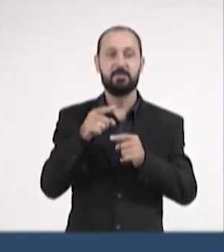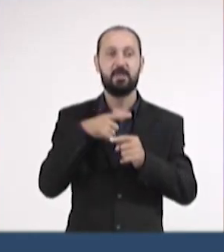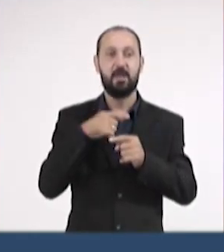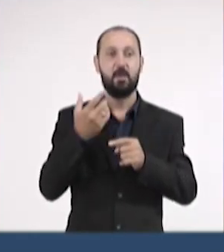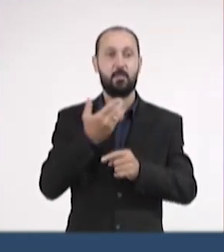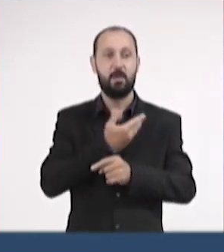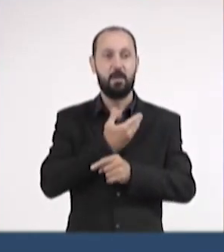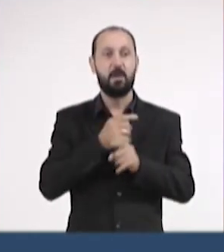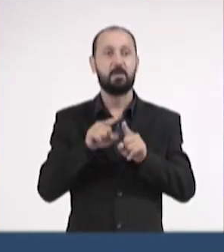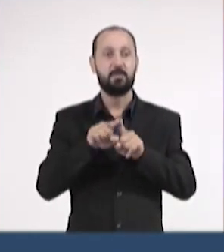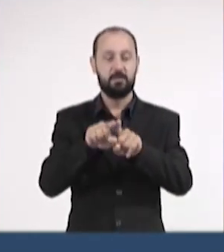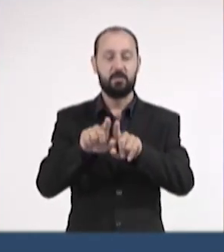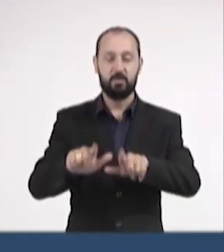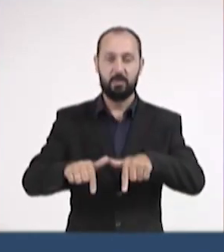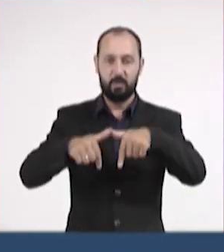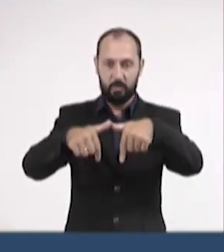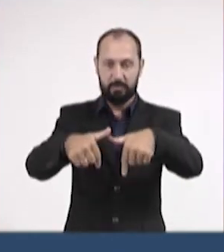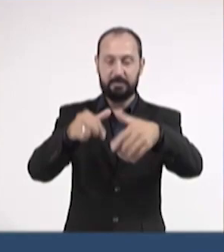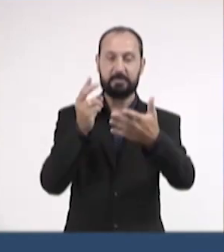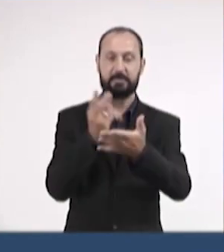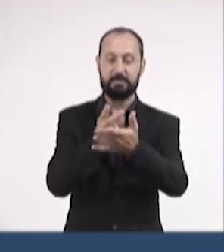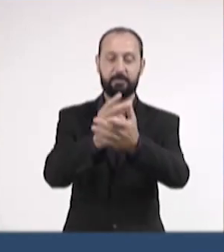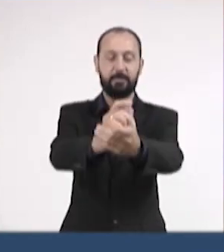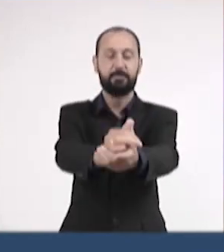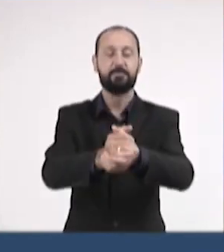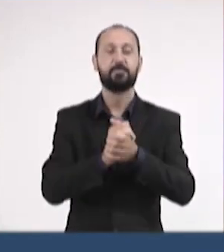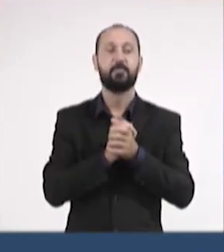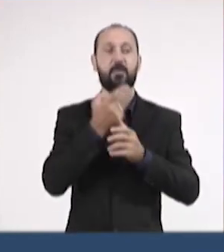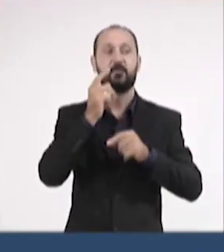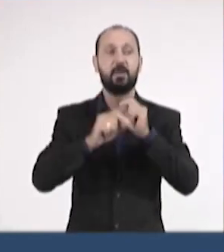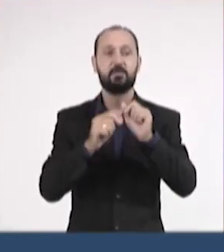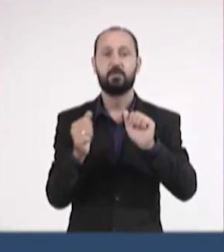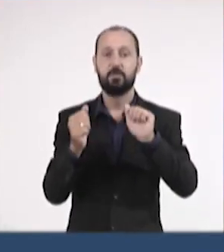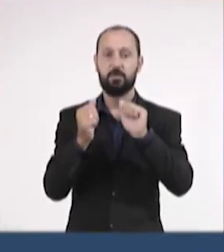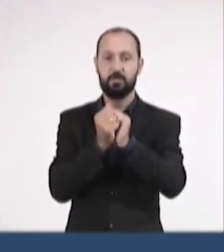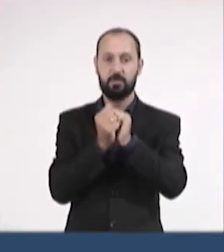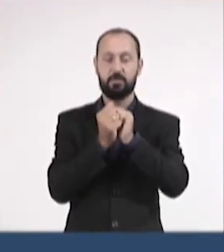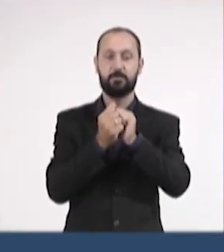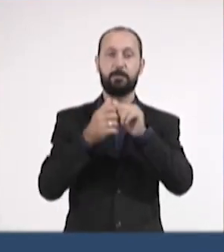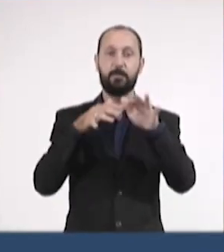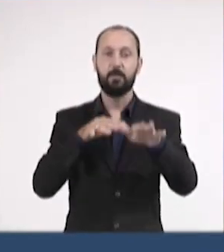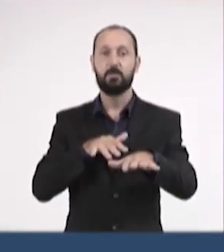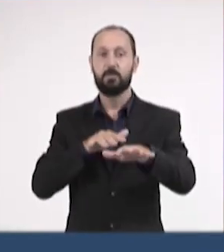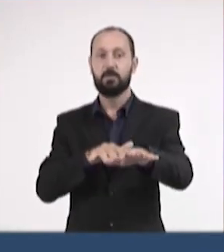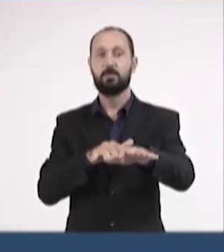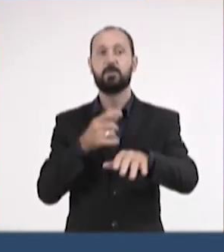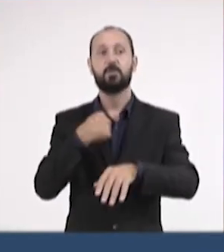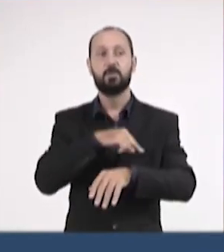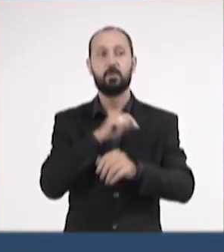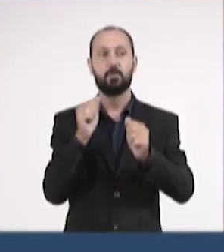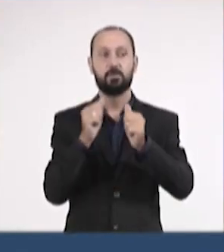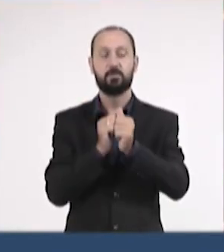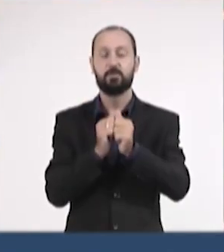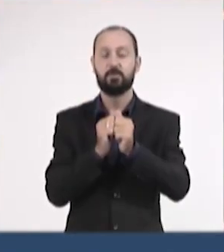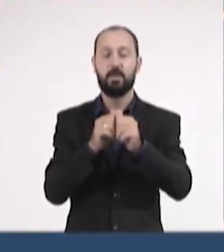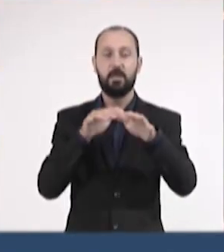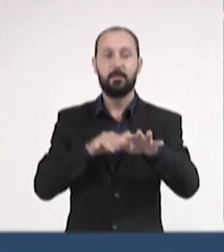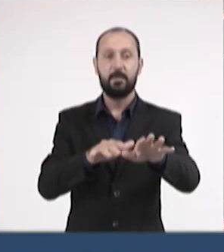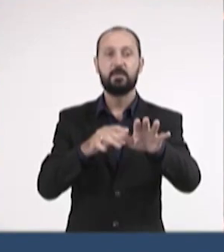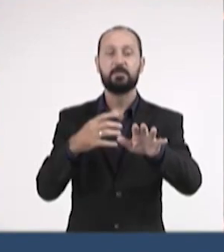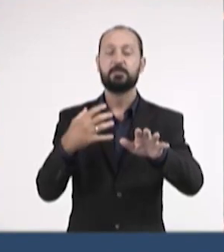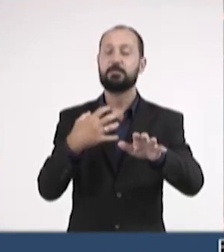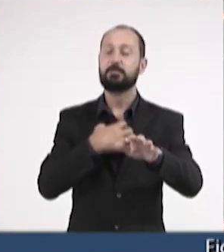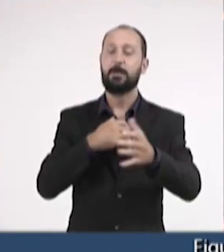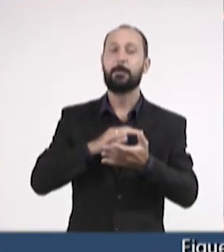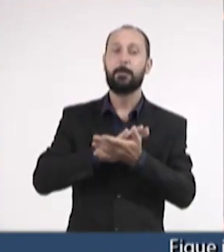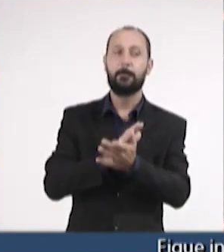grande companheira das nossas lutas. É dizer que nós estamos com você nessa marcha. A gente também da marcha sofre muito isso,